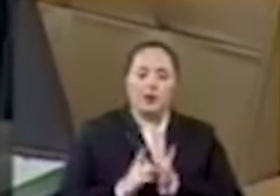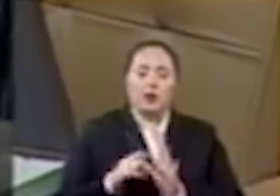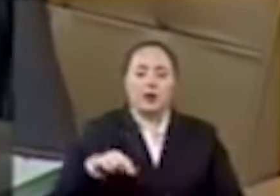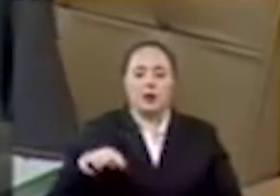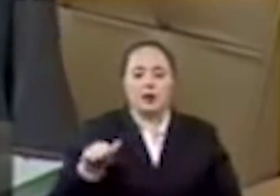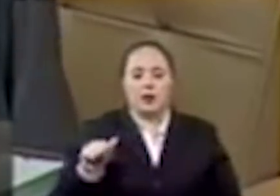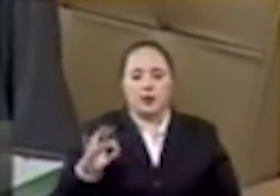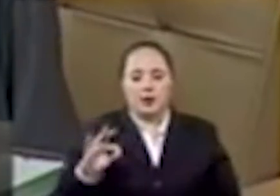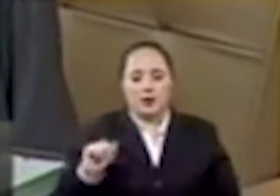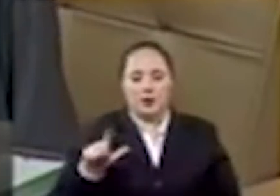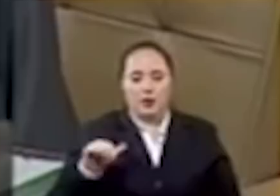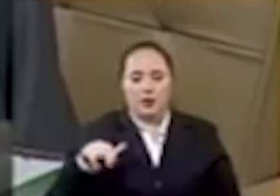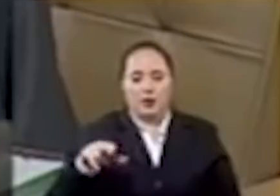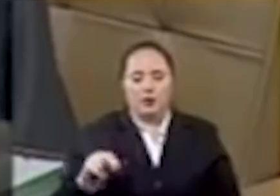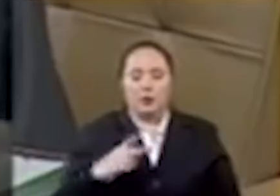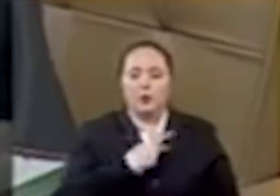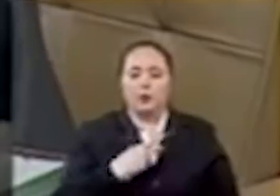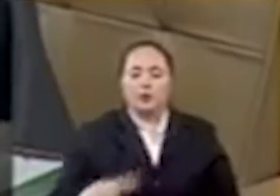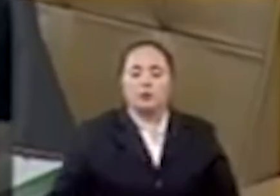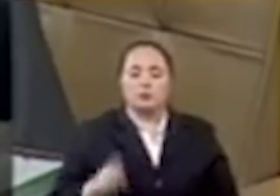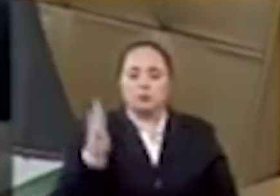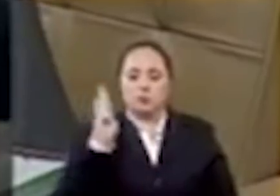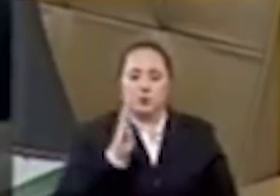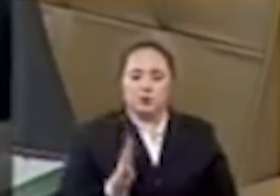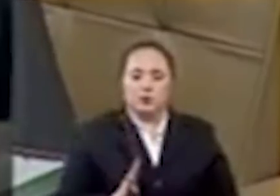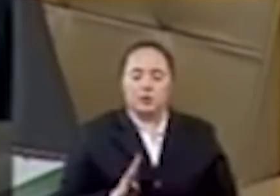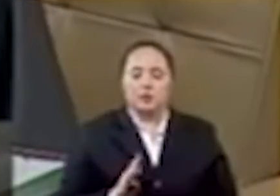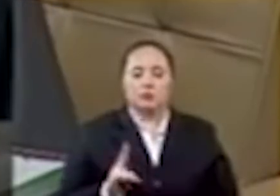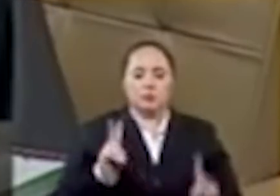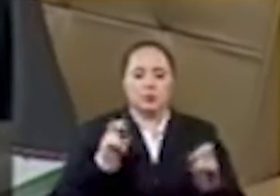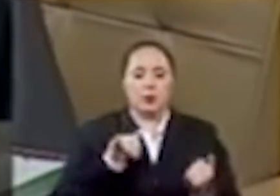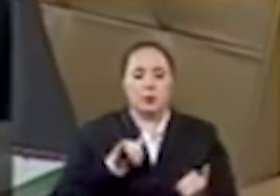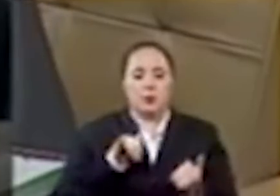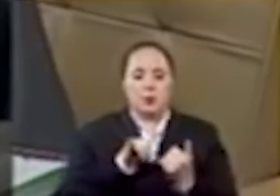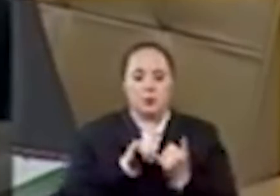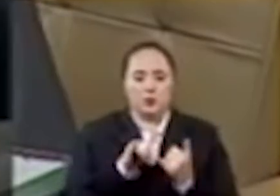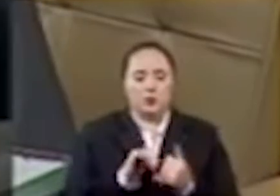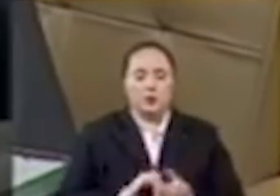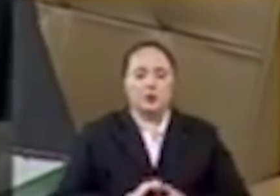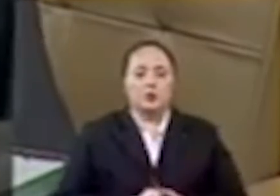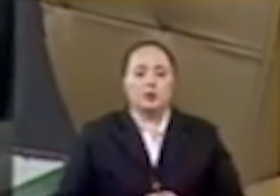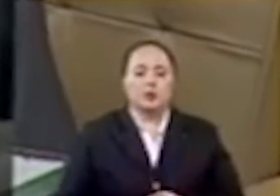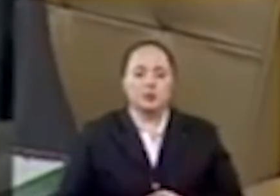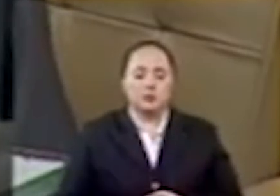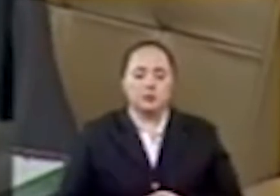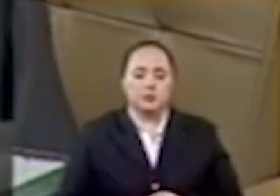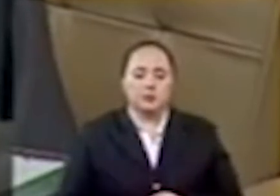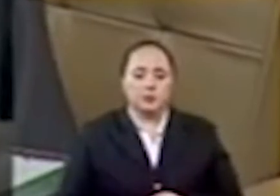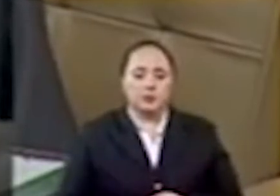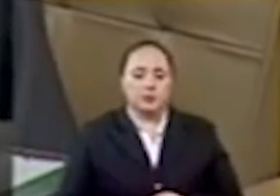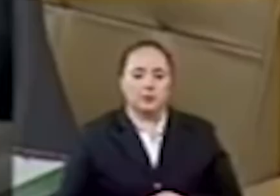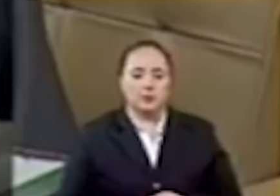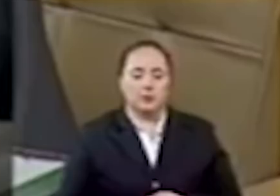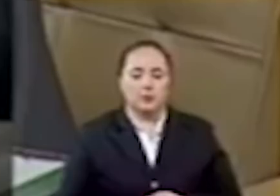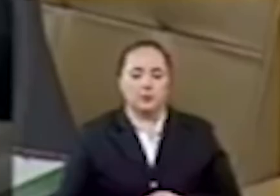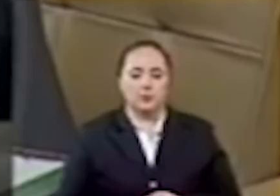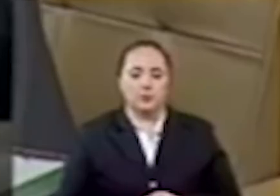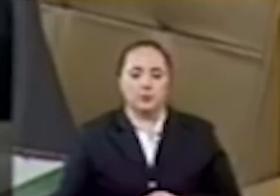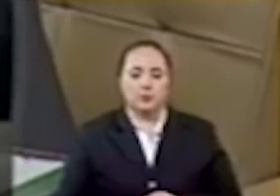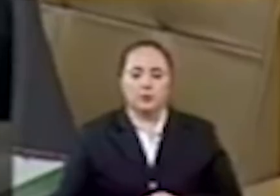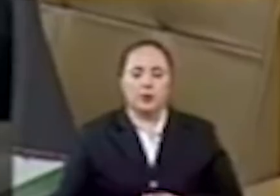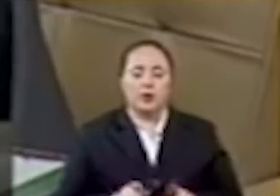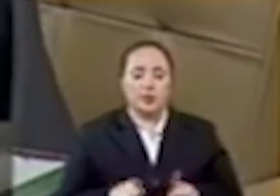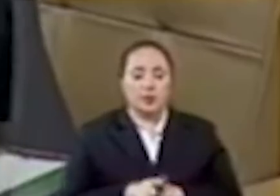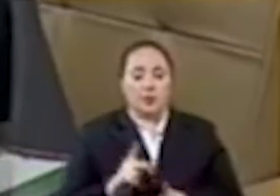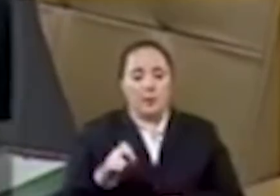do presidente da República, concessivo de indulto e de comutação de penas, relativo ao ano